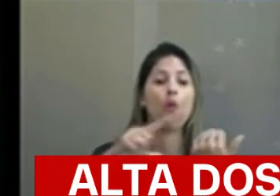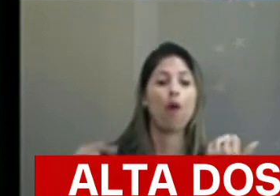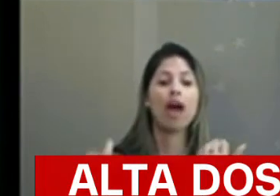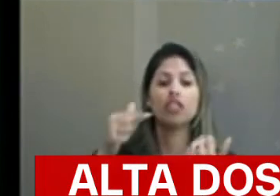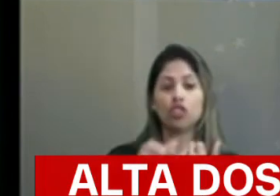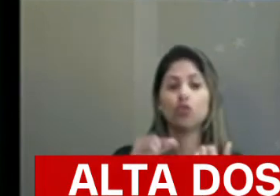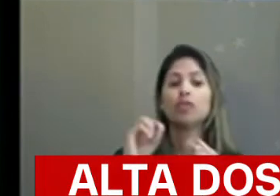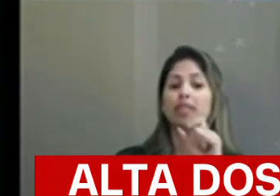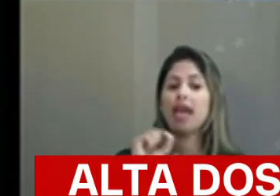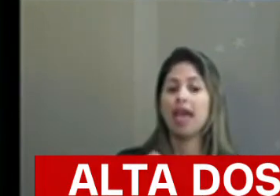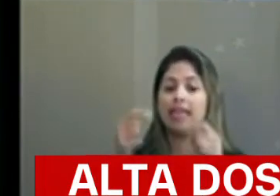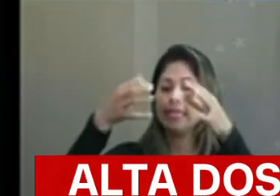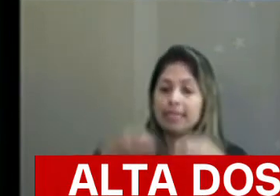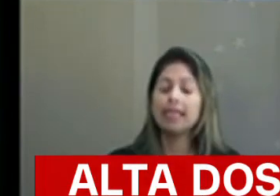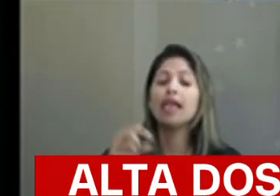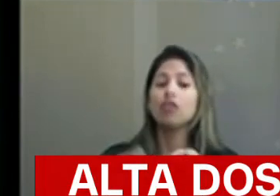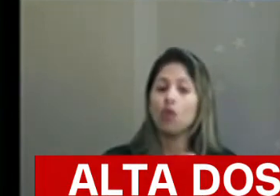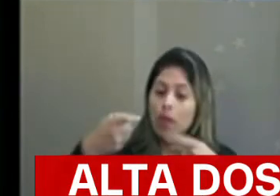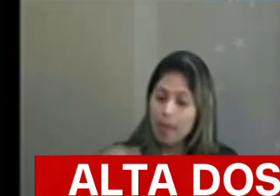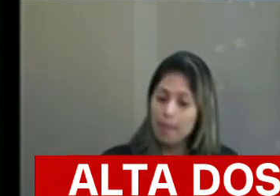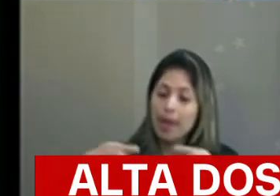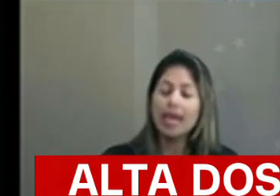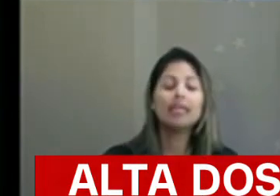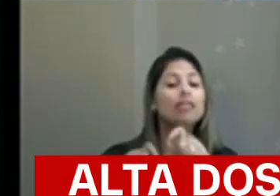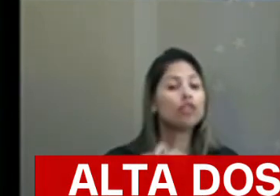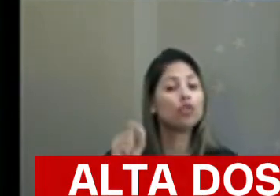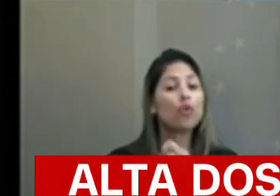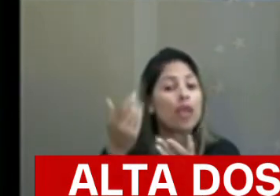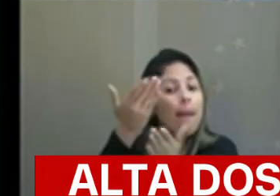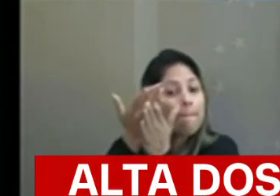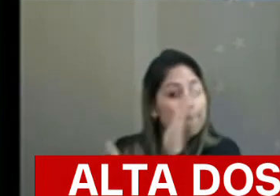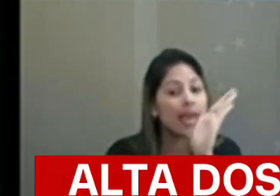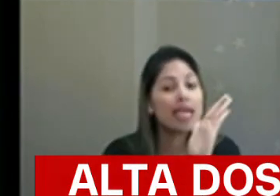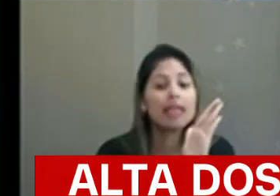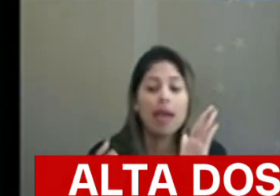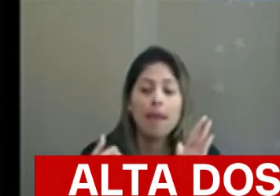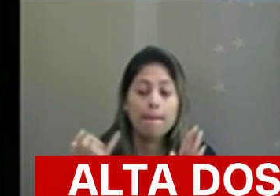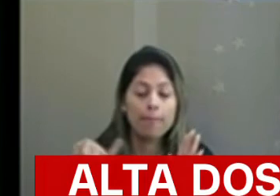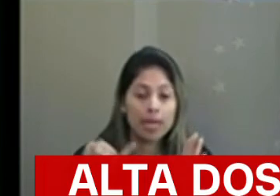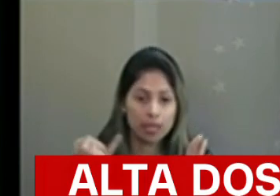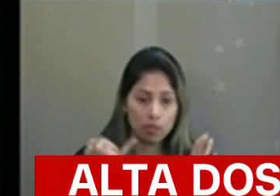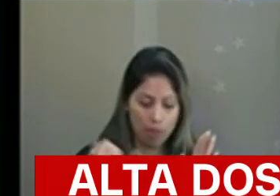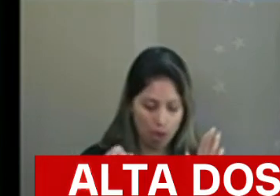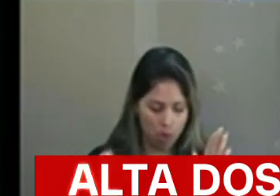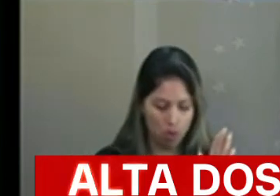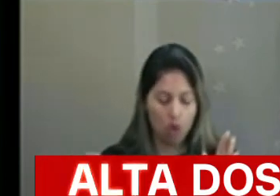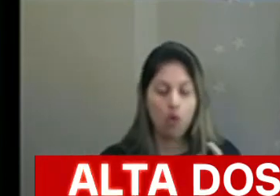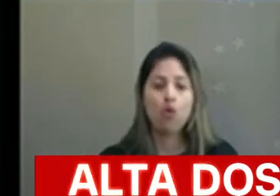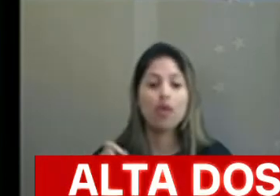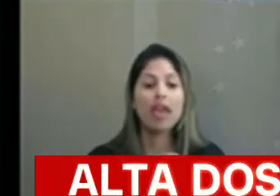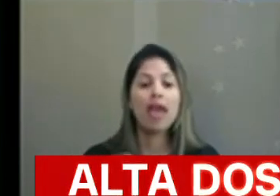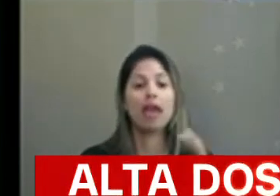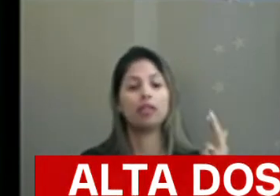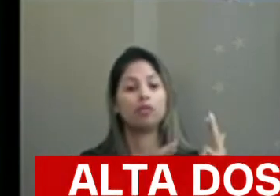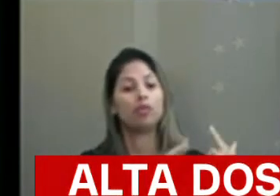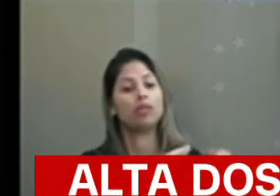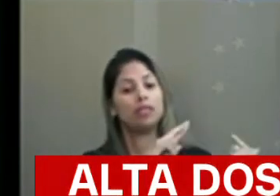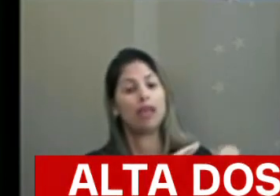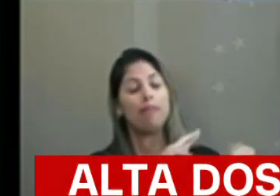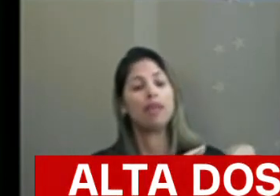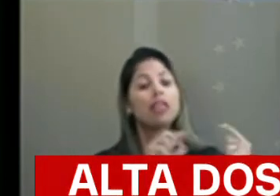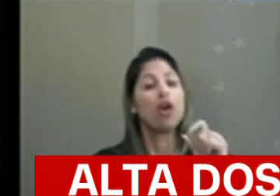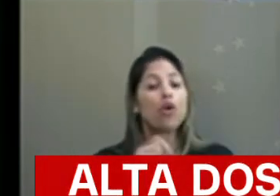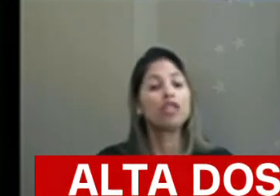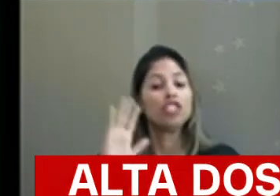é correta e necessária a exoneração das principais exigências da Lei de Responsabilidade Fiscal relacionada